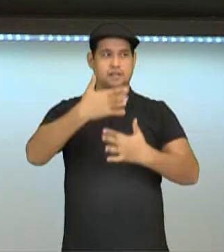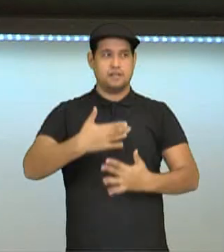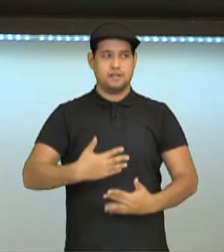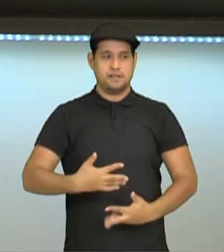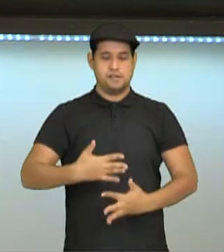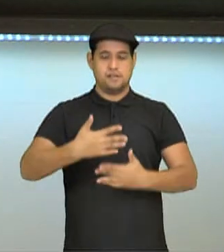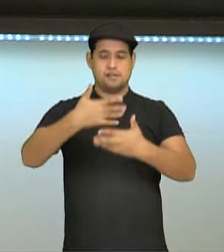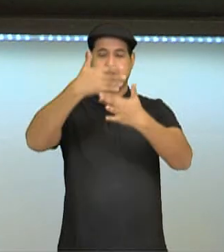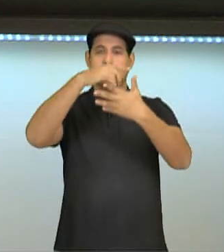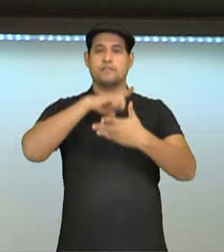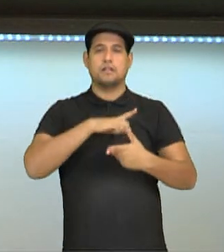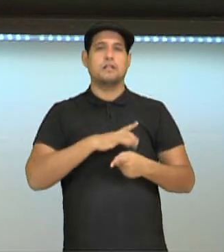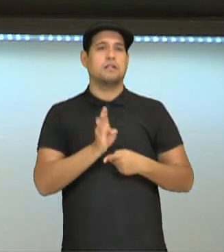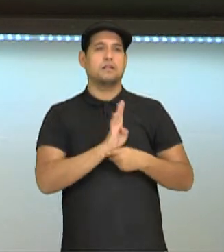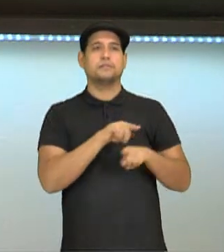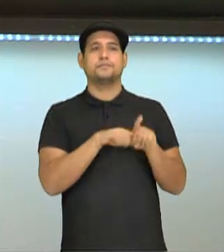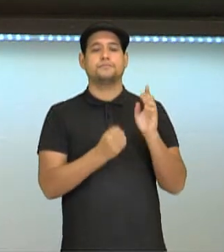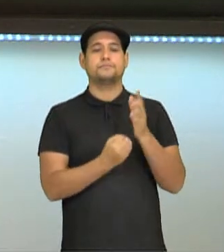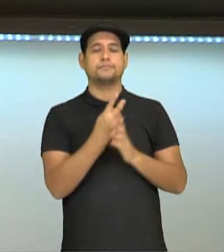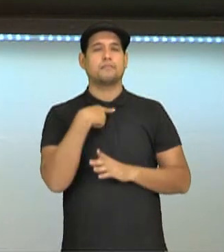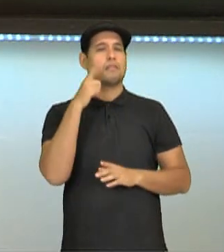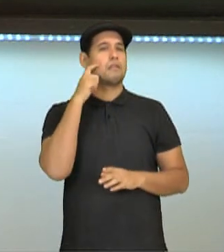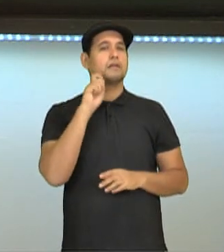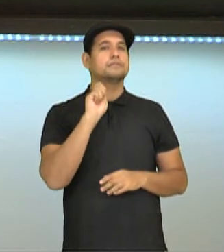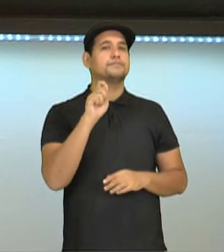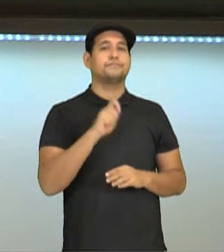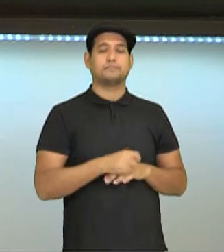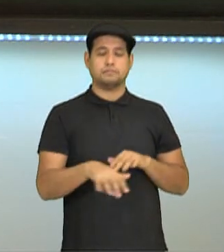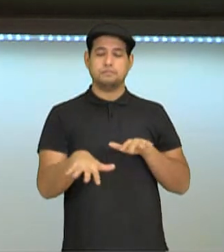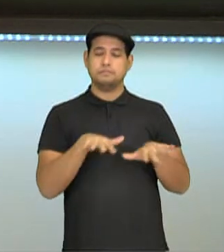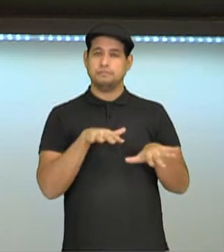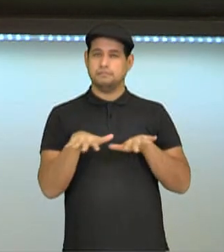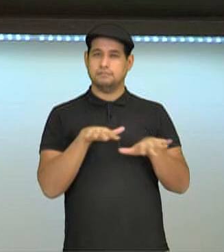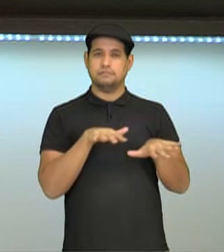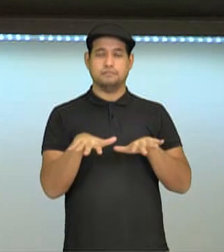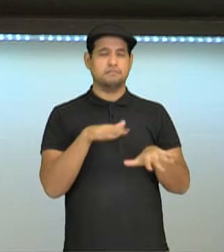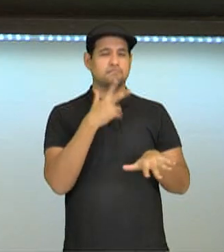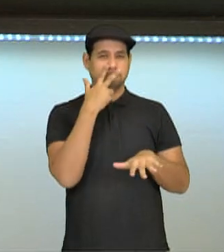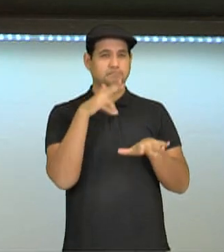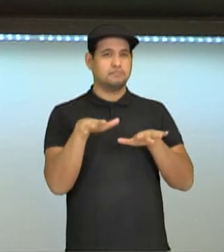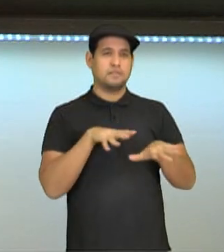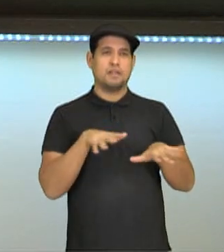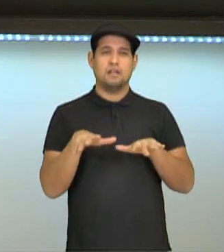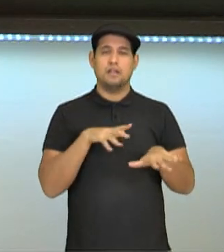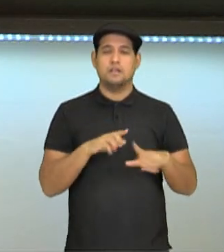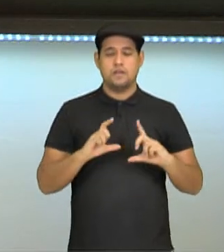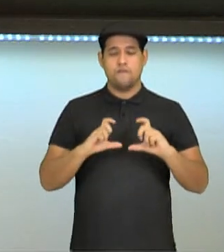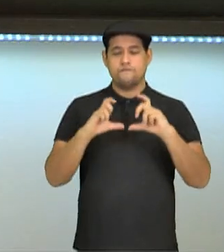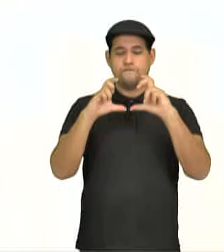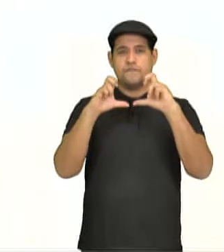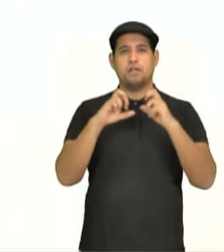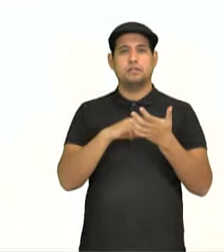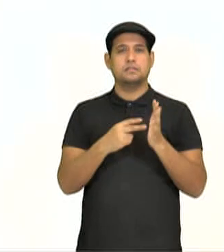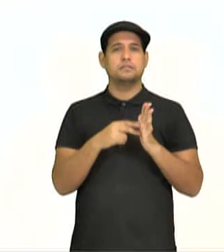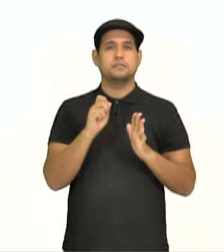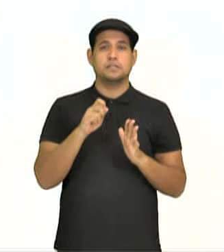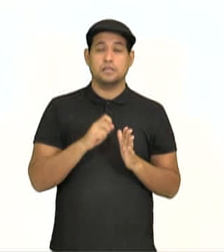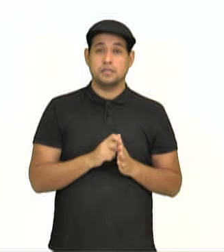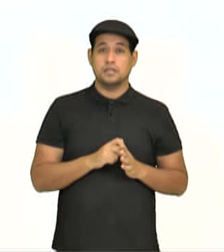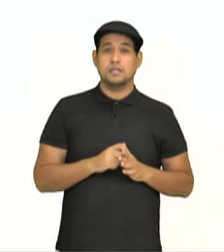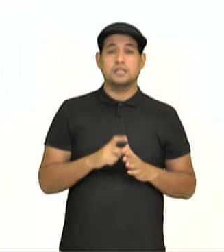ter o filme para criar a ideia de movimento. Os fotogramas são essas